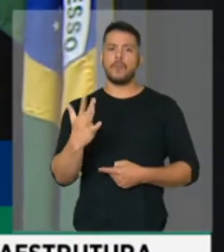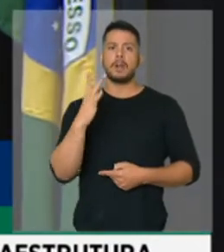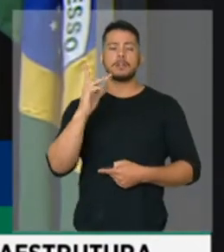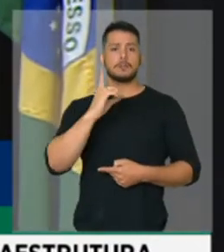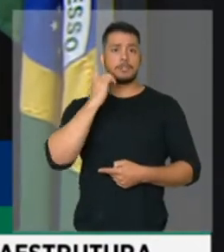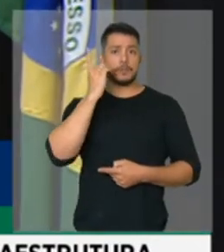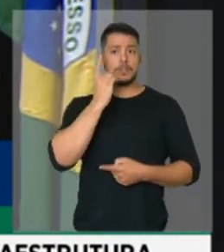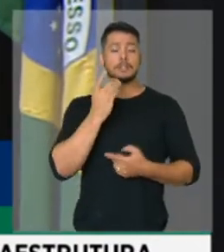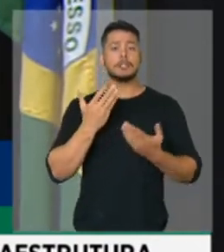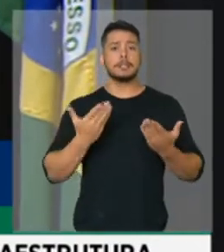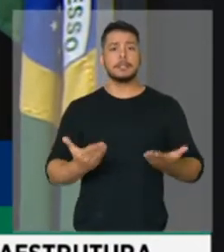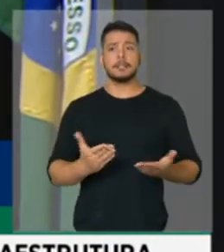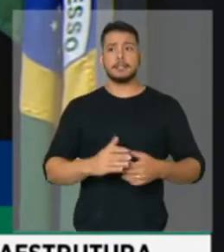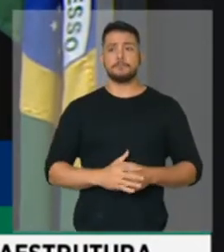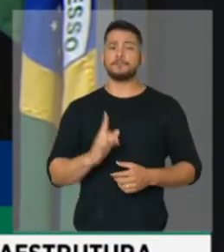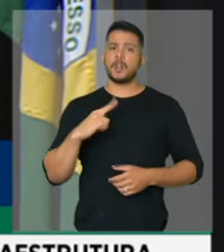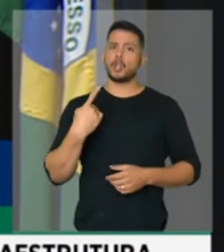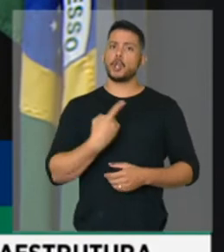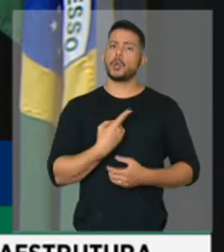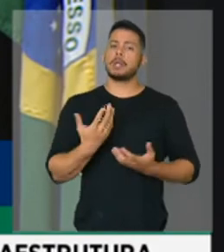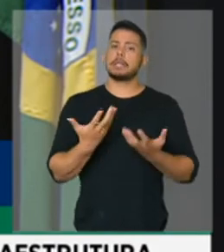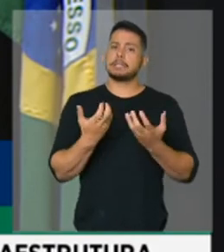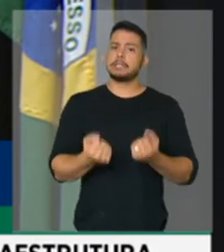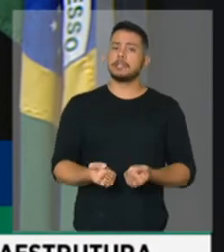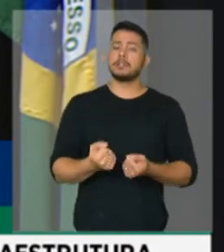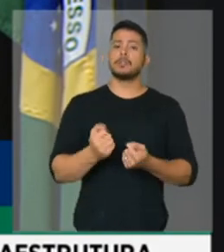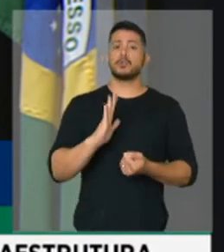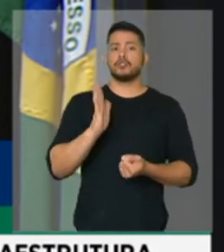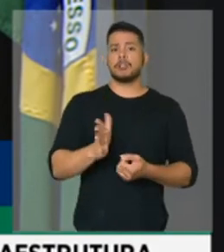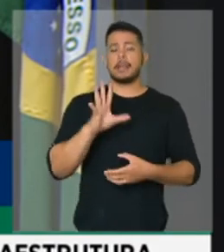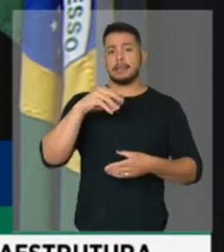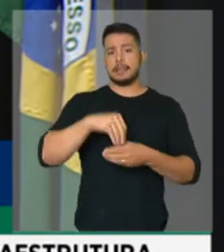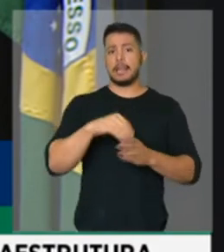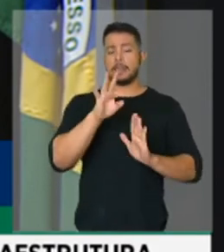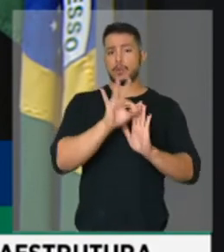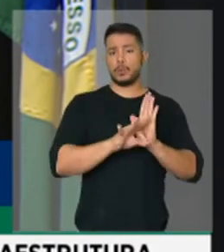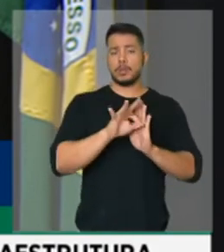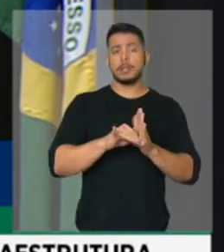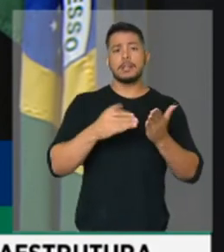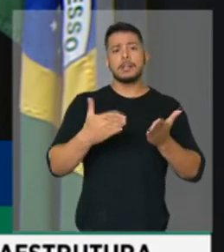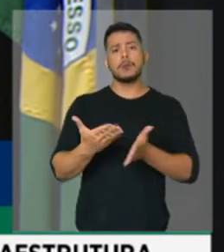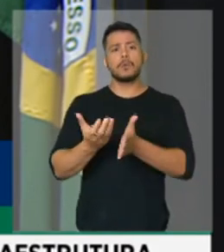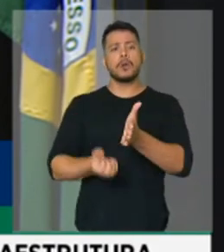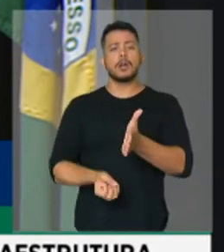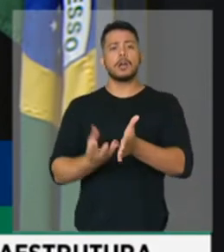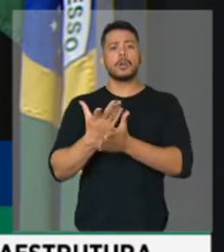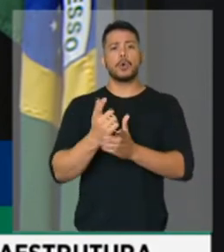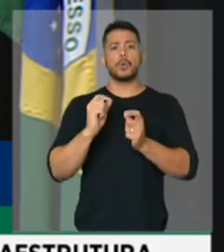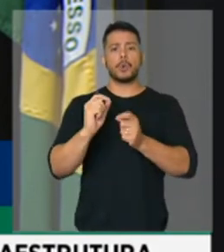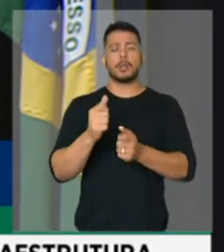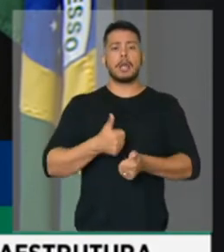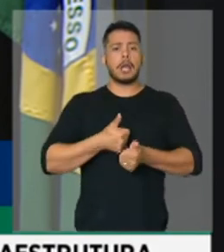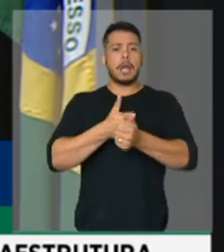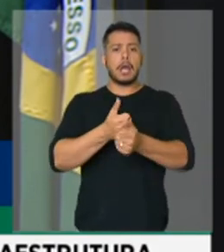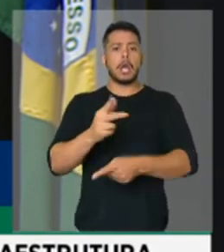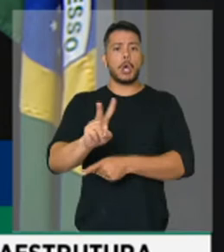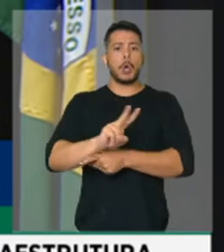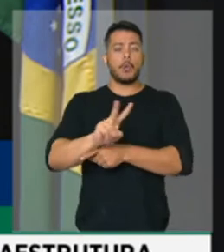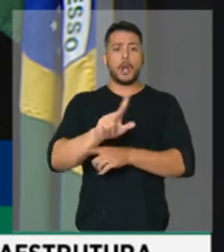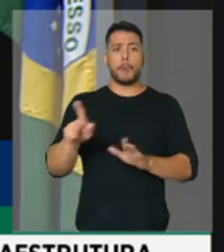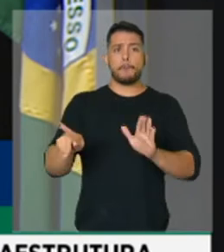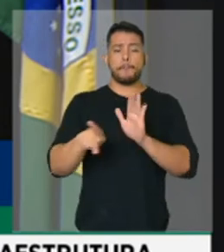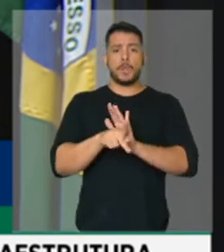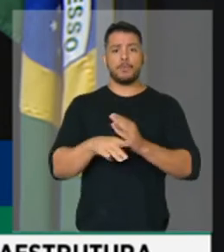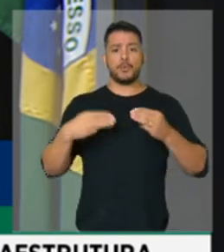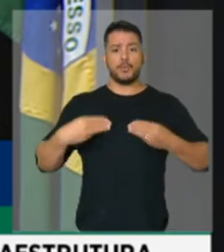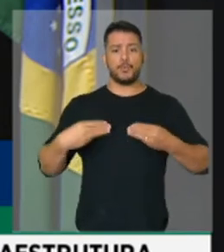Trabalhadores, e nós acatamos no substitutivo, estabelecendo o acompanhamento por parte dos ministérios,